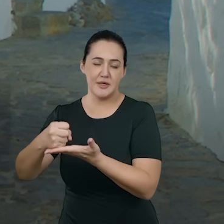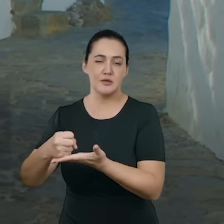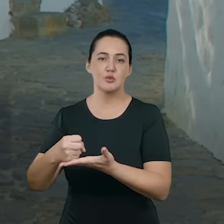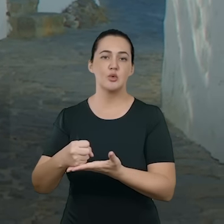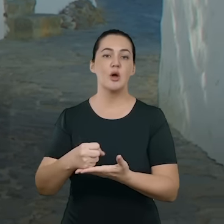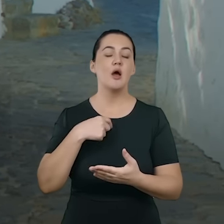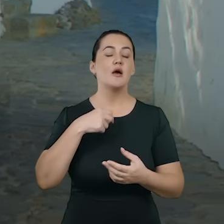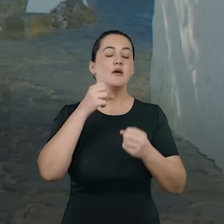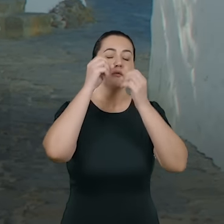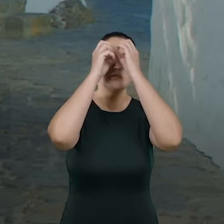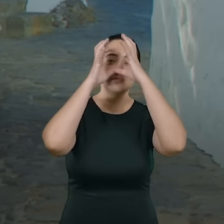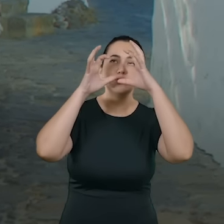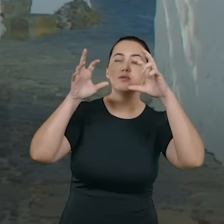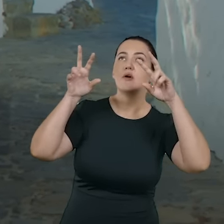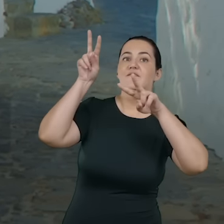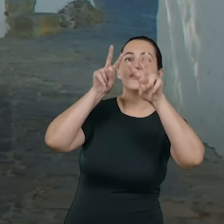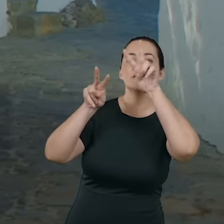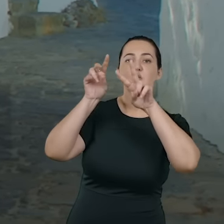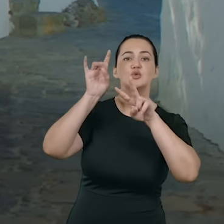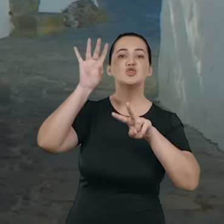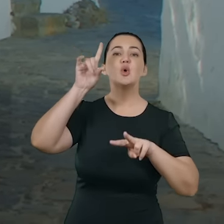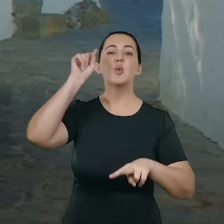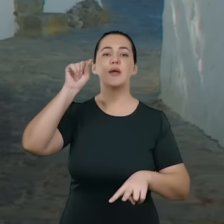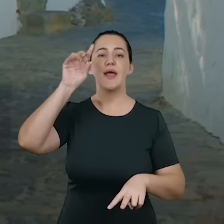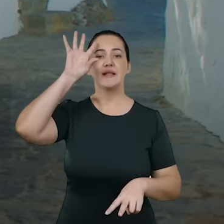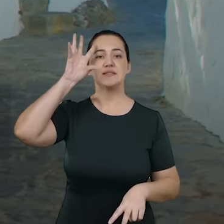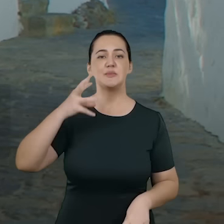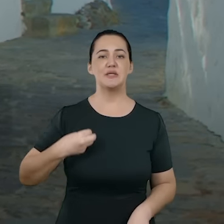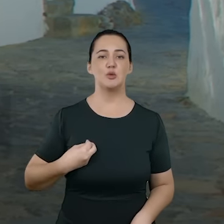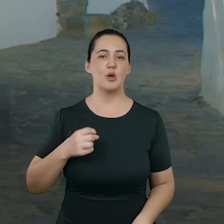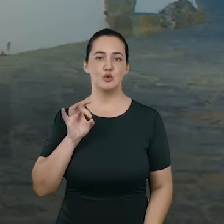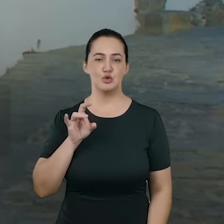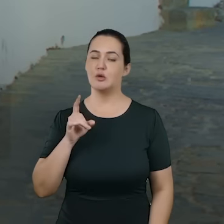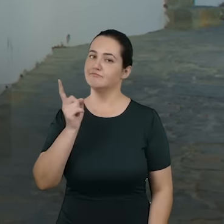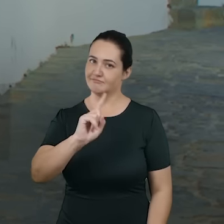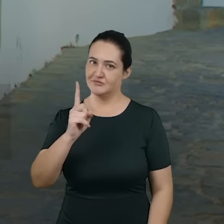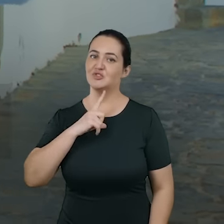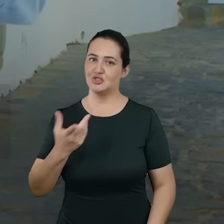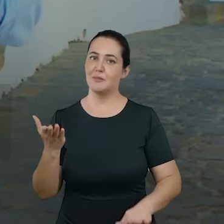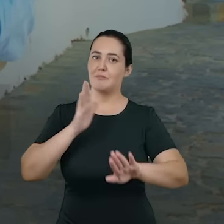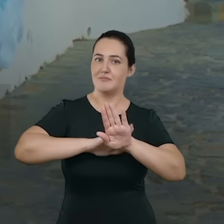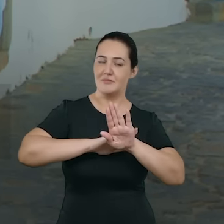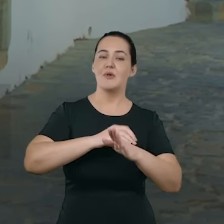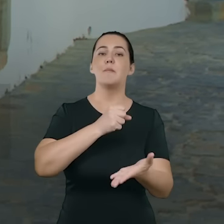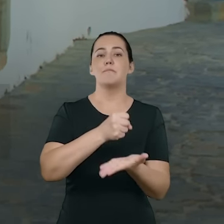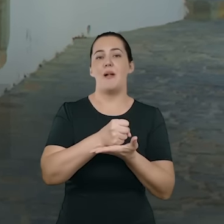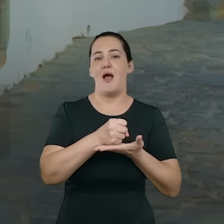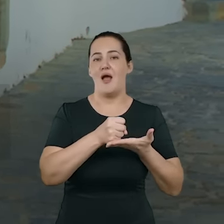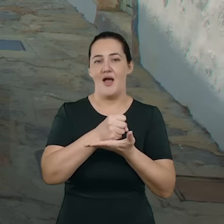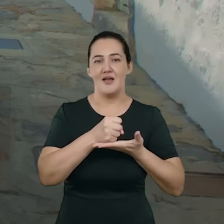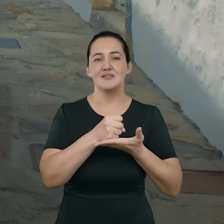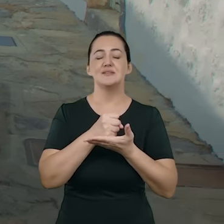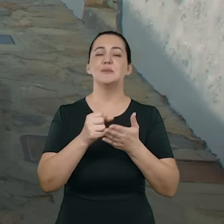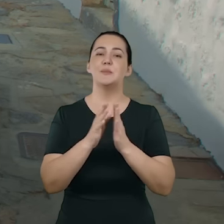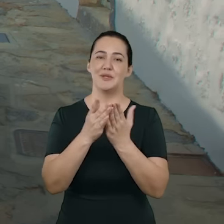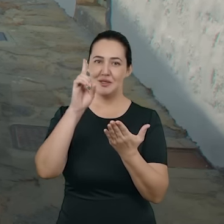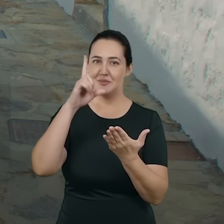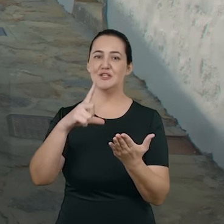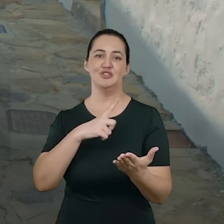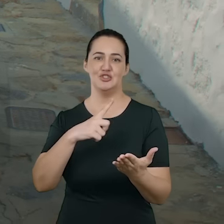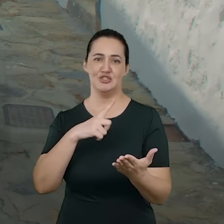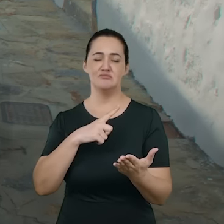visões apenas numa experiência mística. Ele tinha por detrás de si a base escriturística. Ele sabia